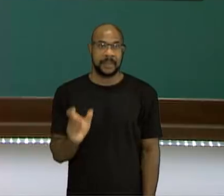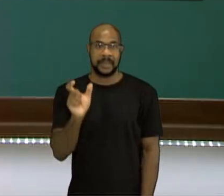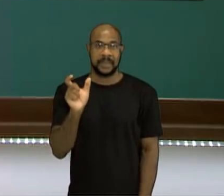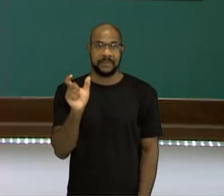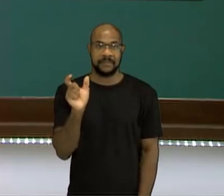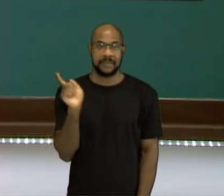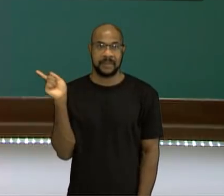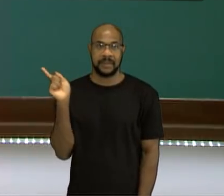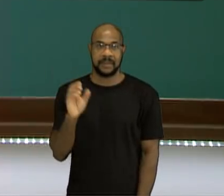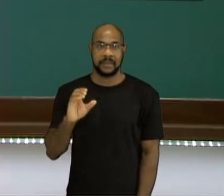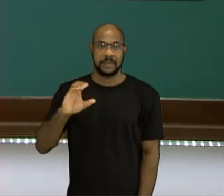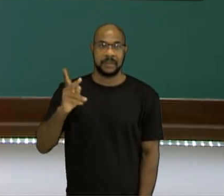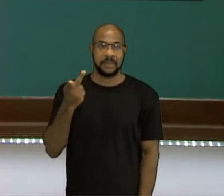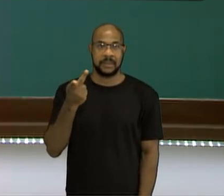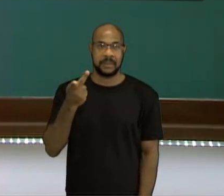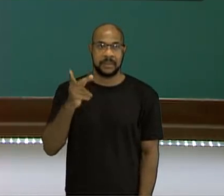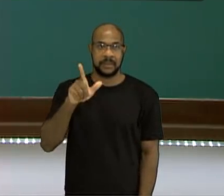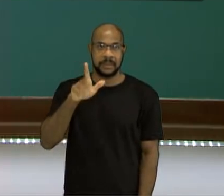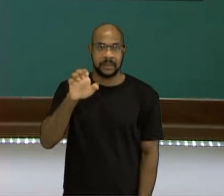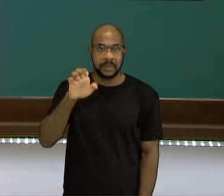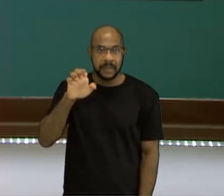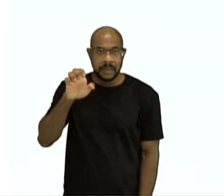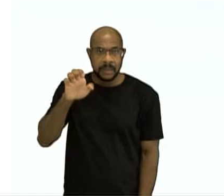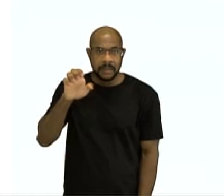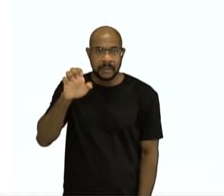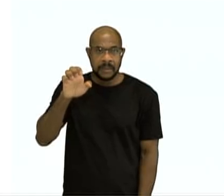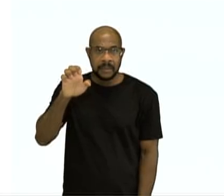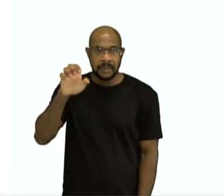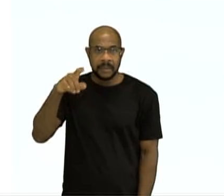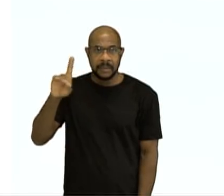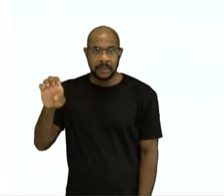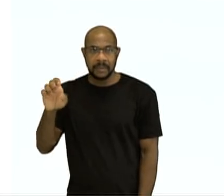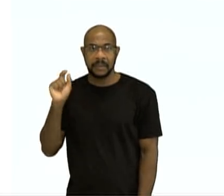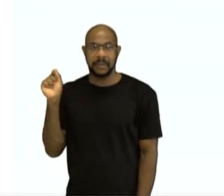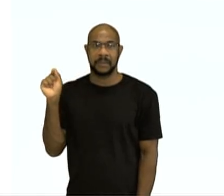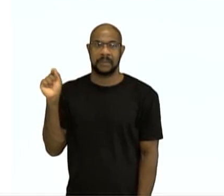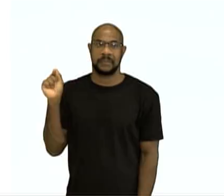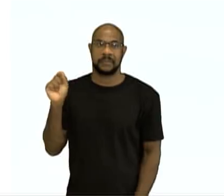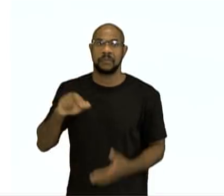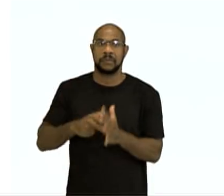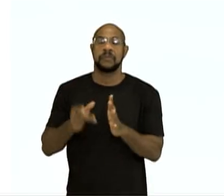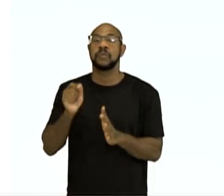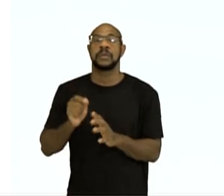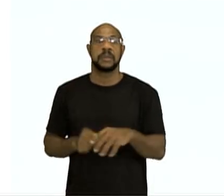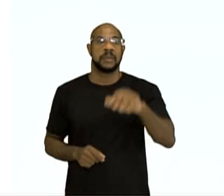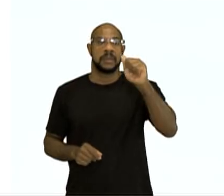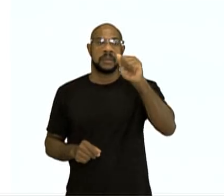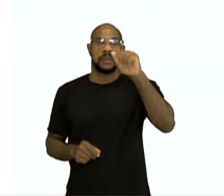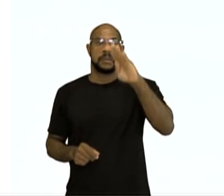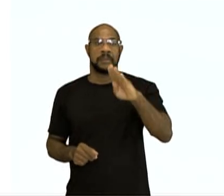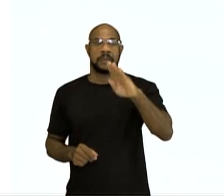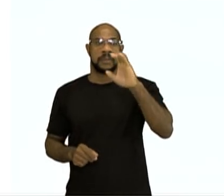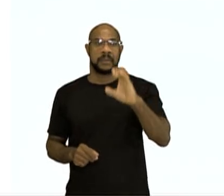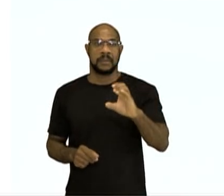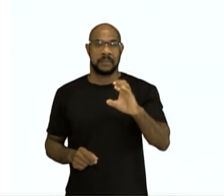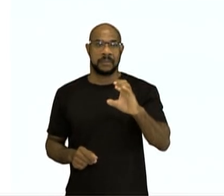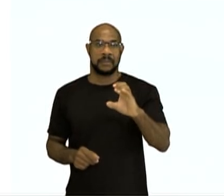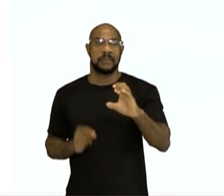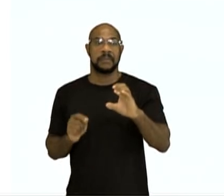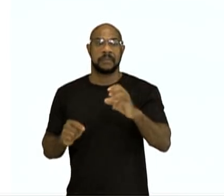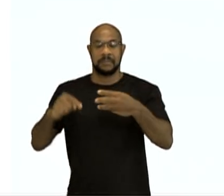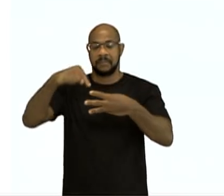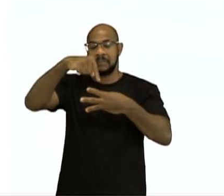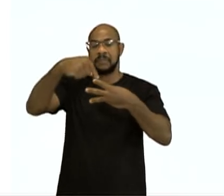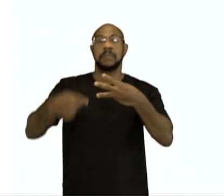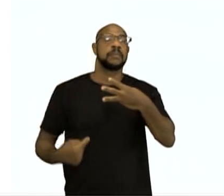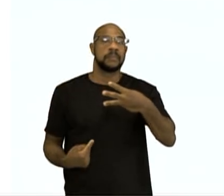canal de TV? Letra B, será que é o desafio? Ou letra C, será que é